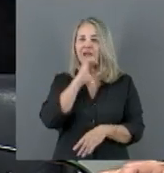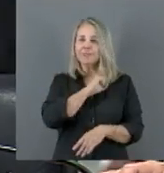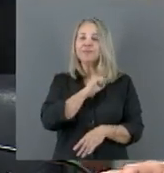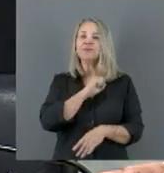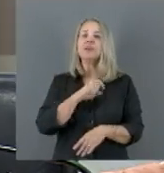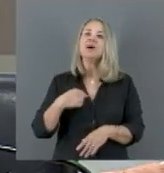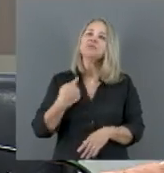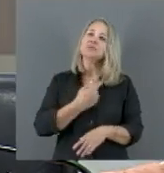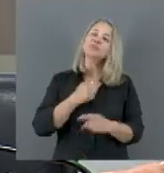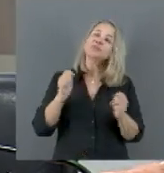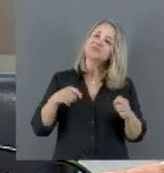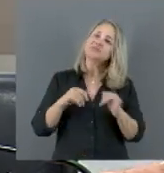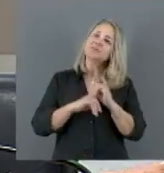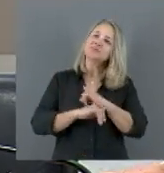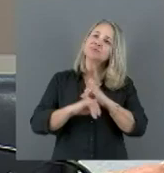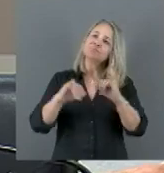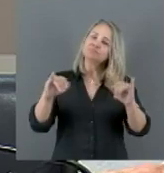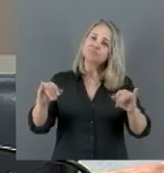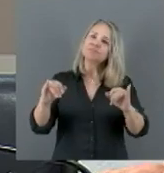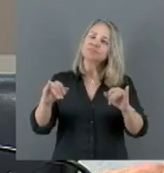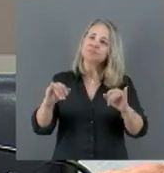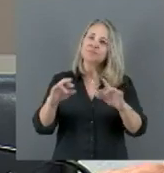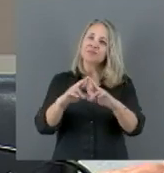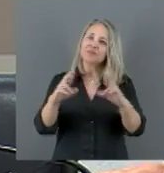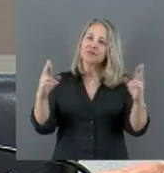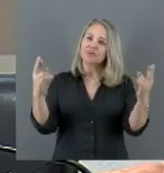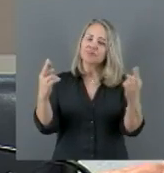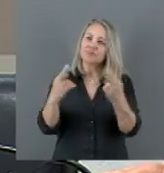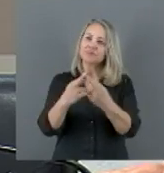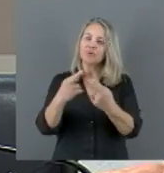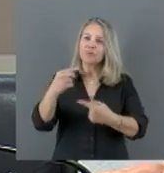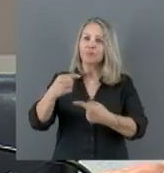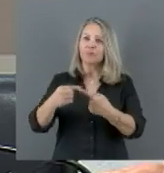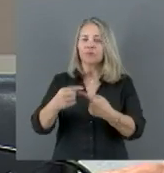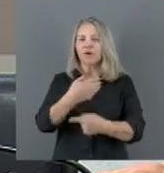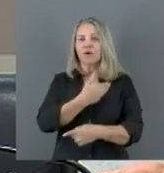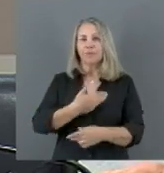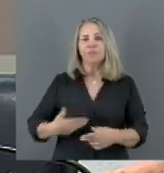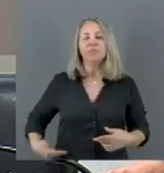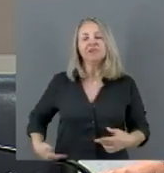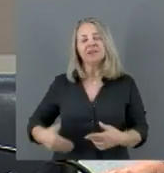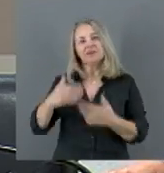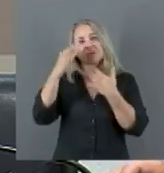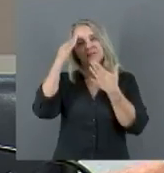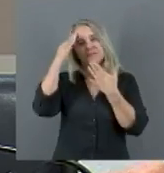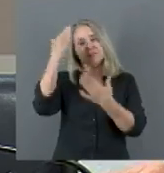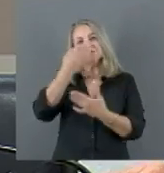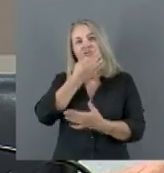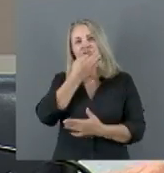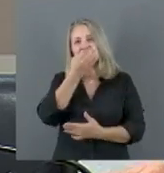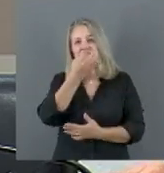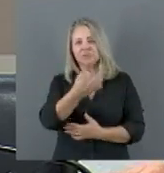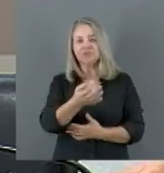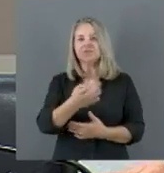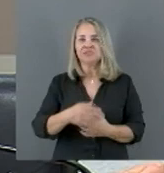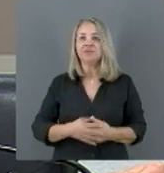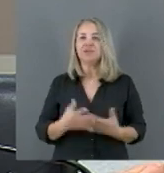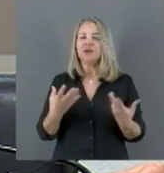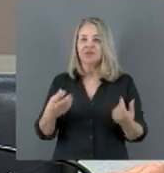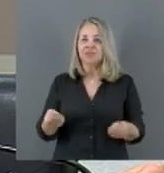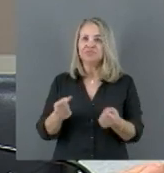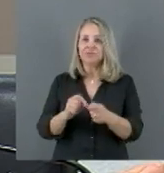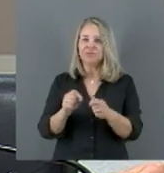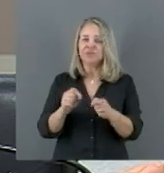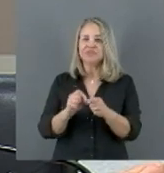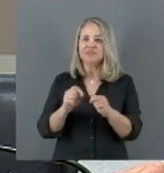nós possamos fazer essa audiência pública. Eu agradeço pela sugestão e vamos realmente